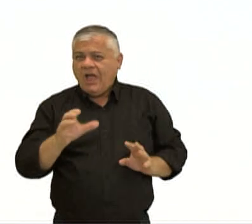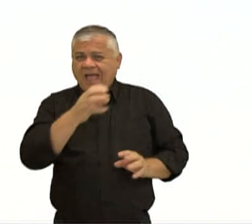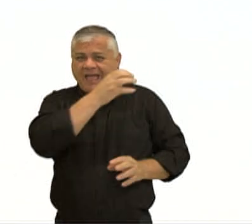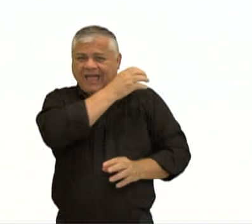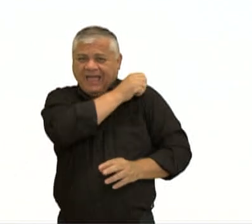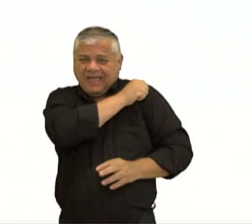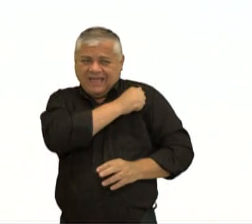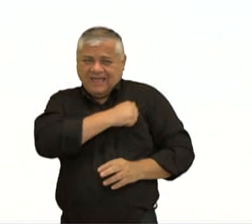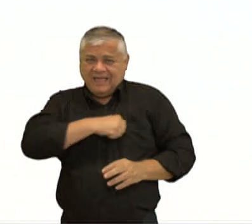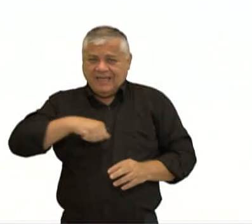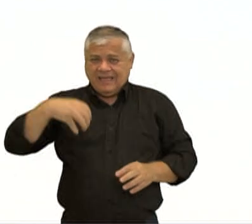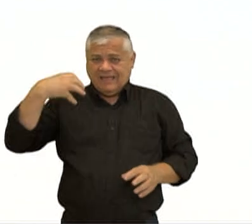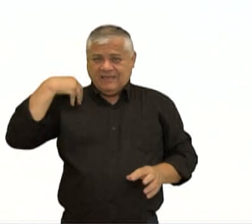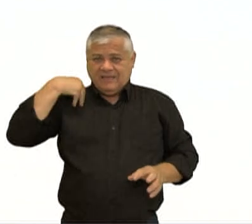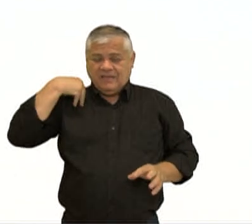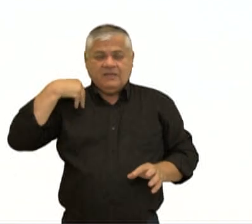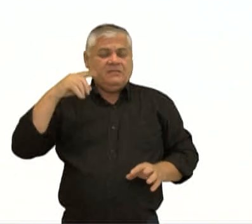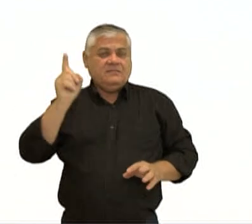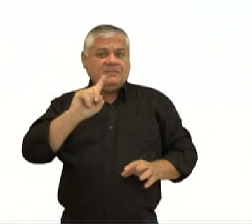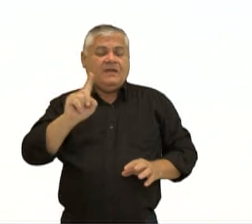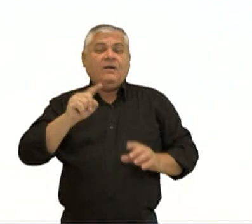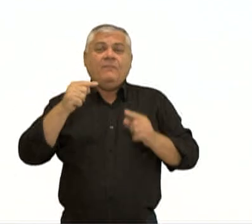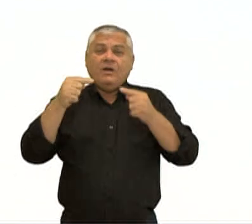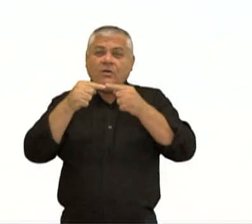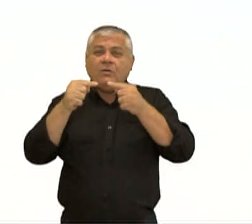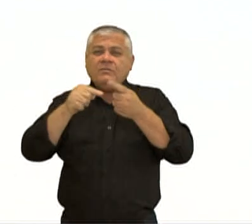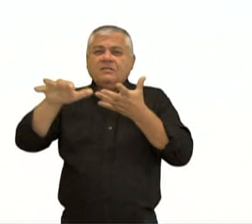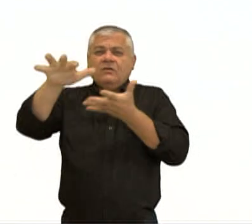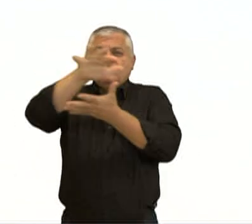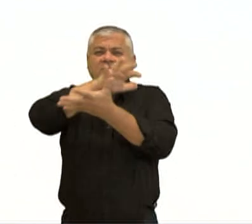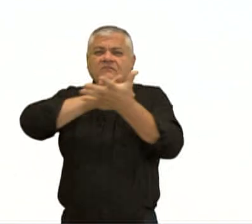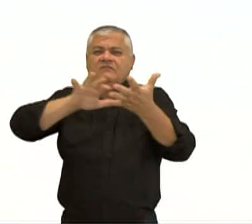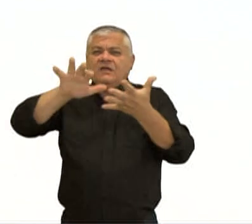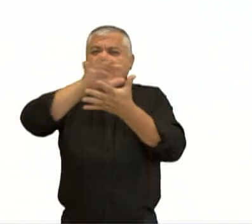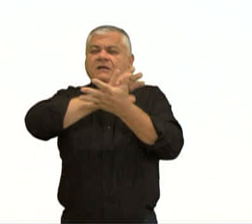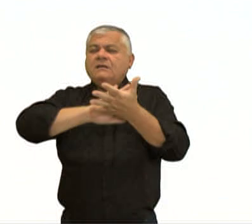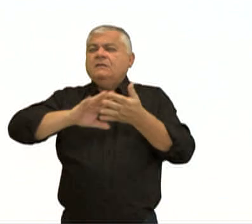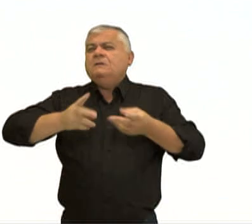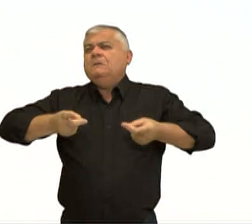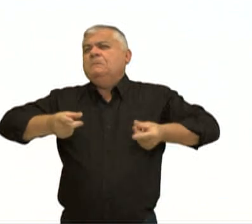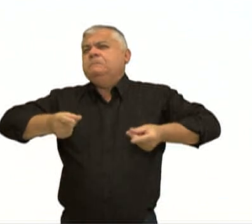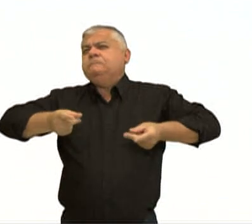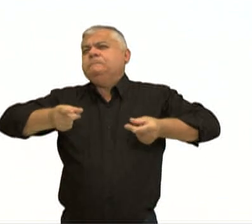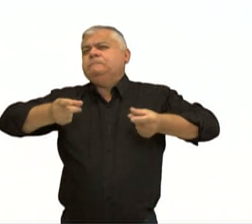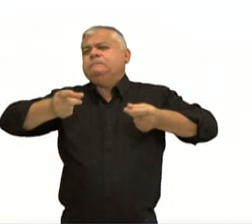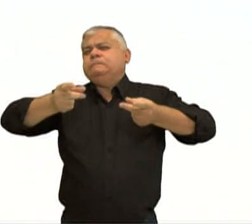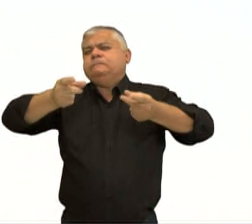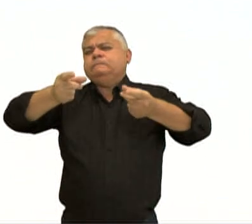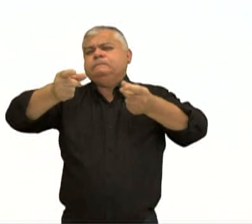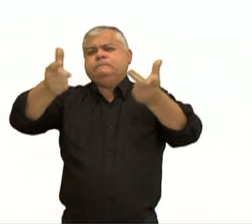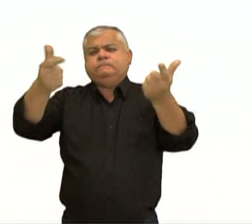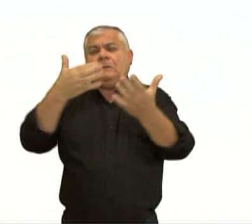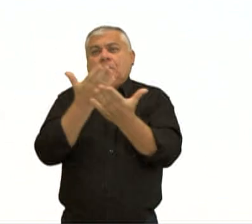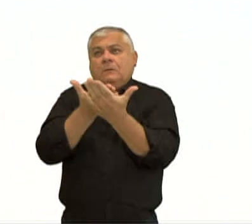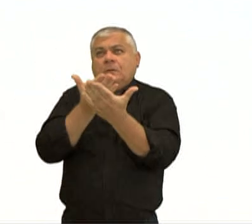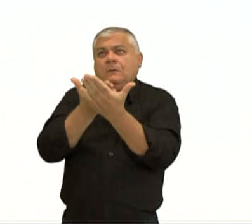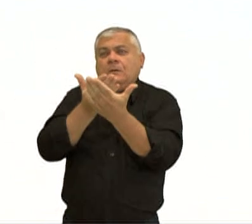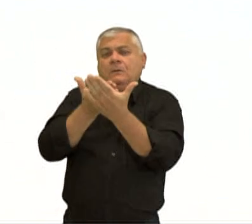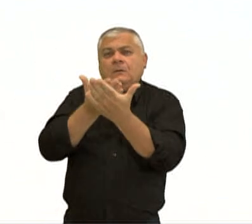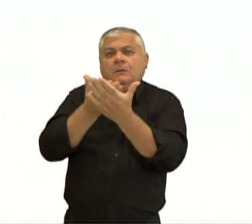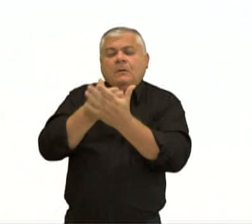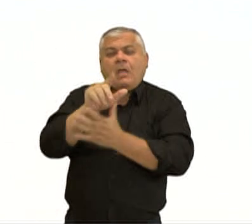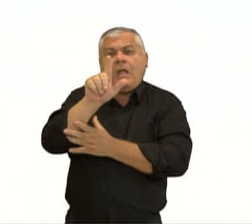diz respeito ao universo infinito que seria explicado por Kepler, Galileu e Newton. Certo?